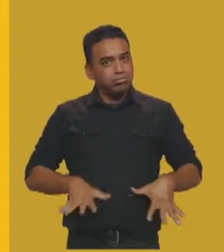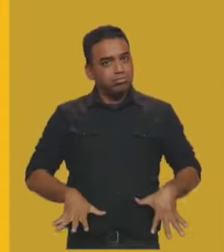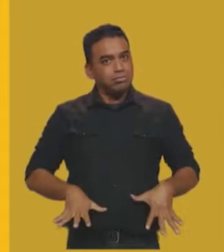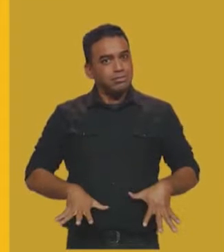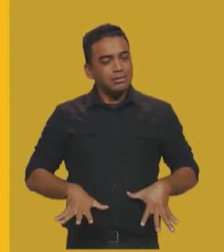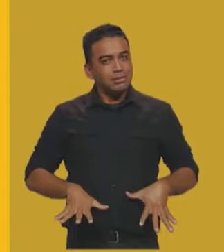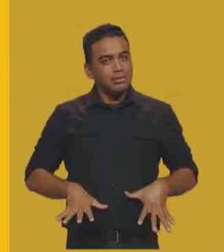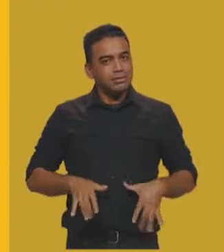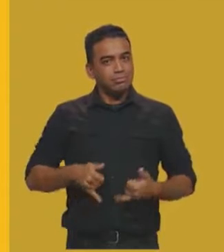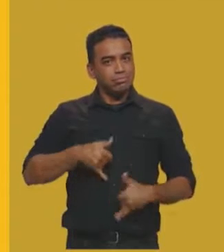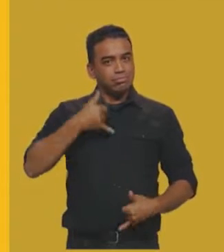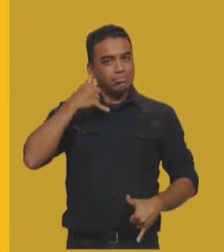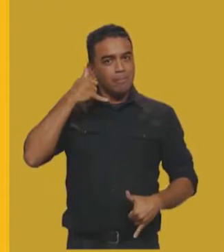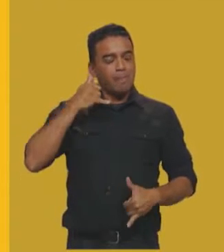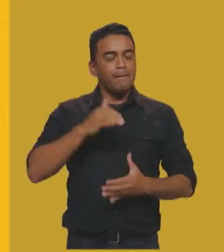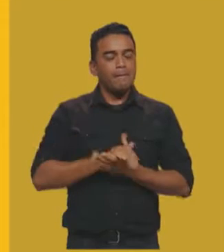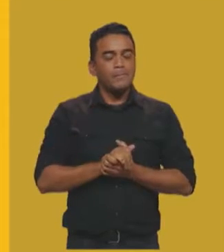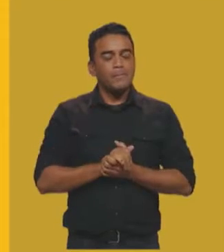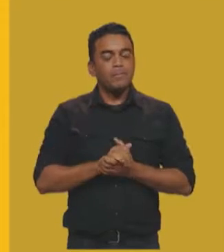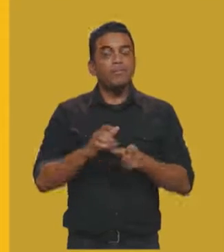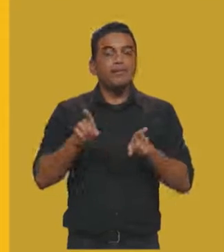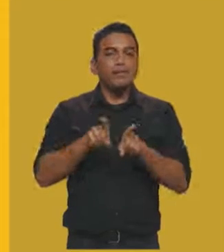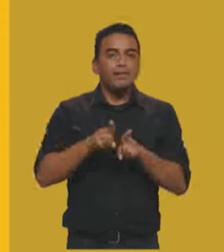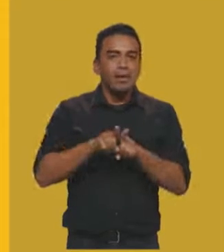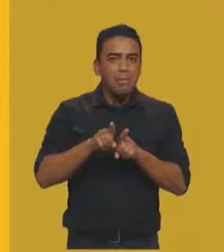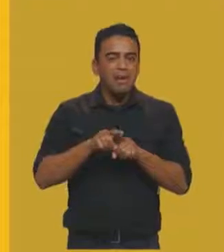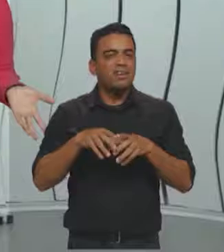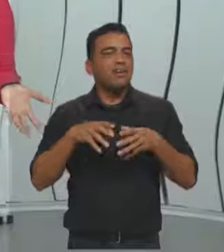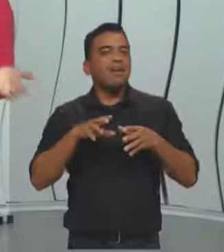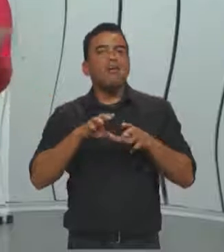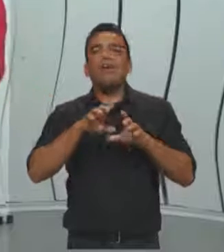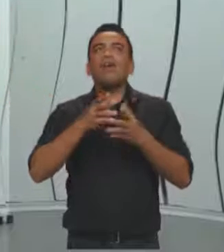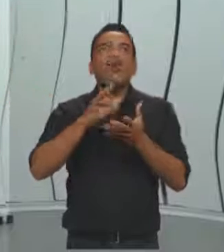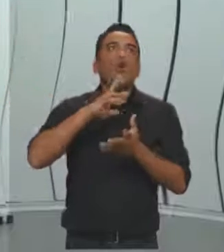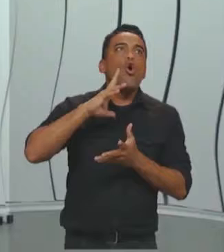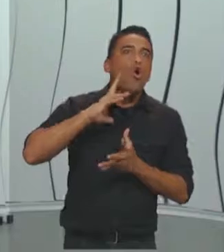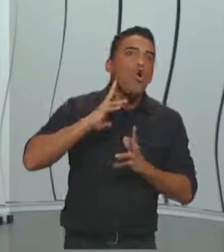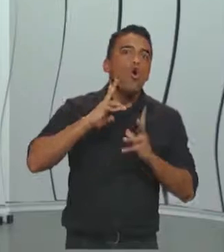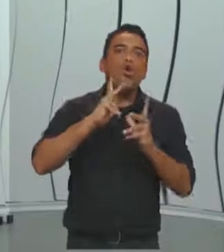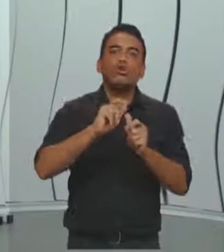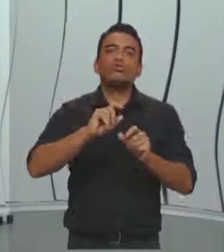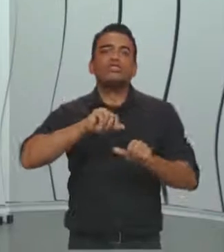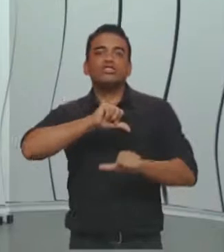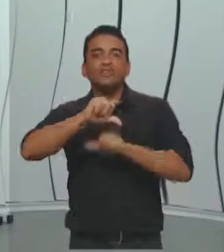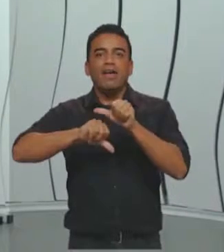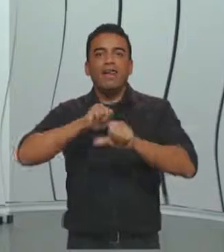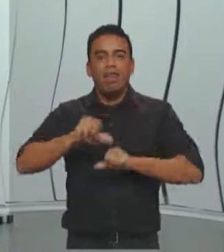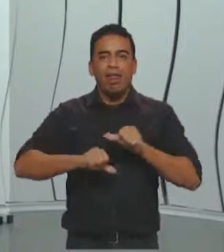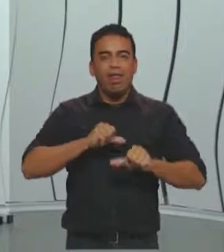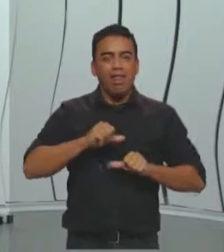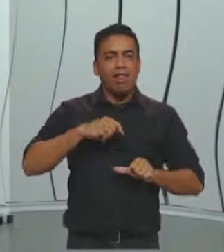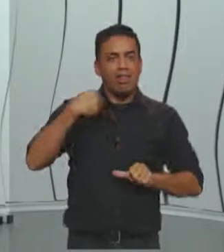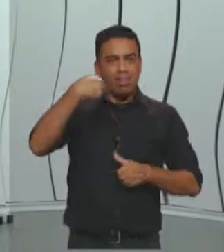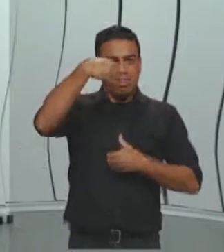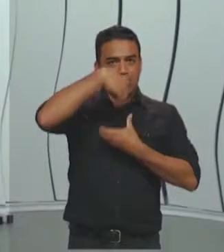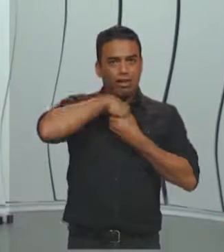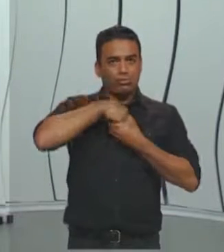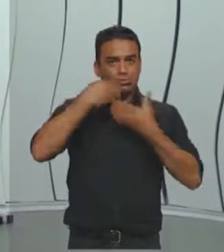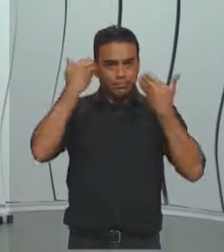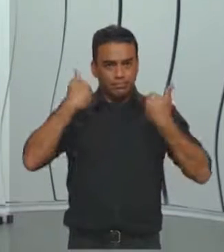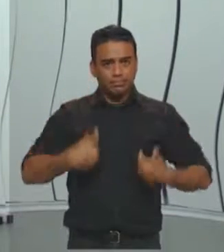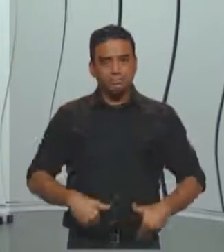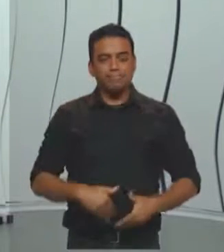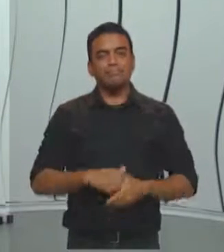o sistema vascular com outros sistemas do organismo. Então, hoje a gente vai trabalhar aqui